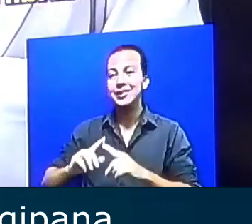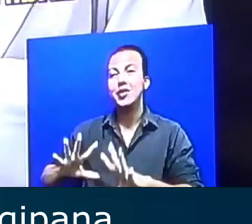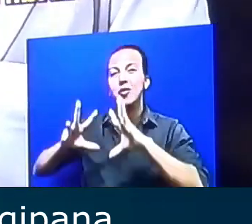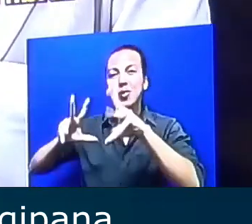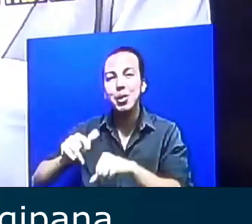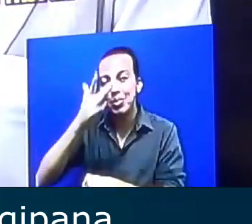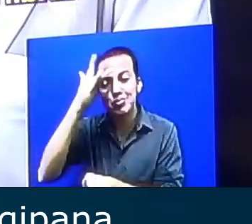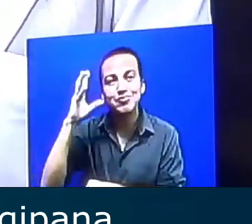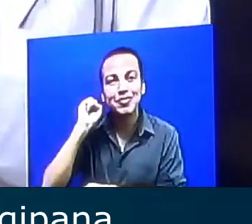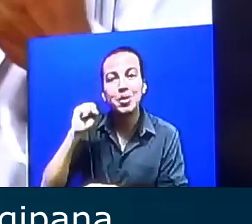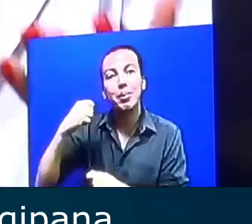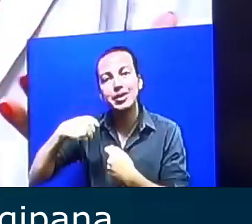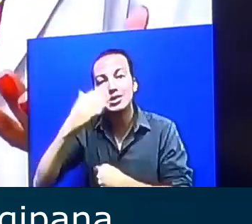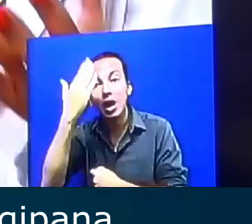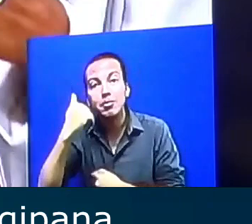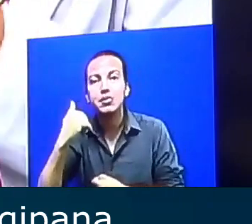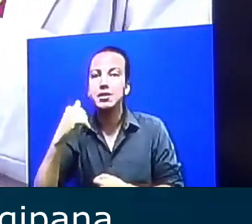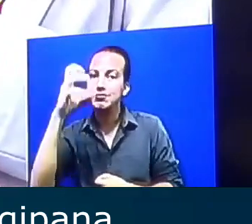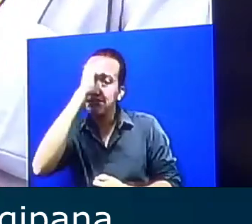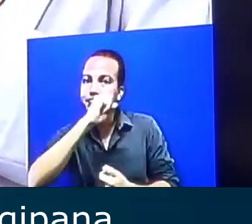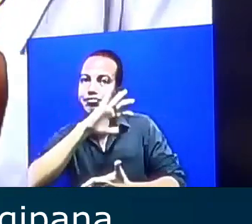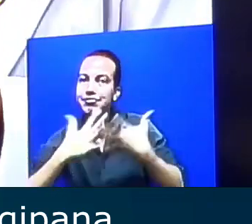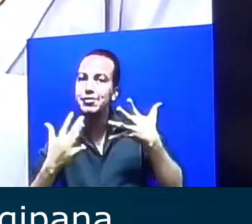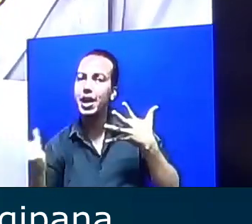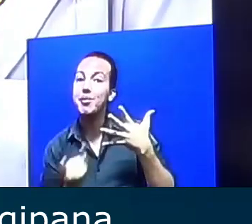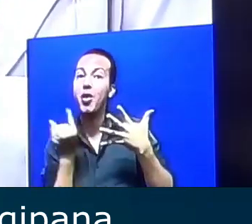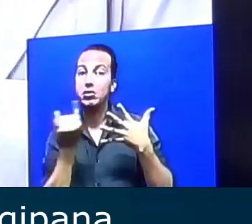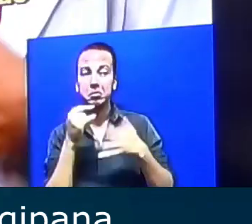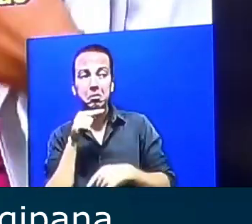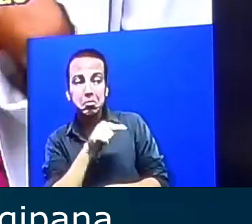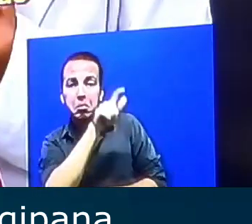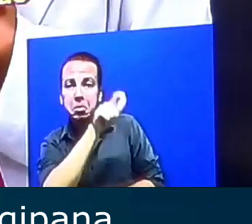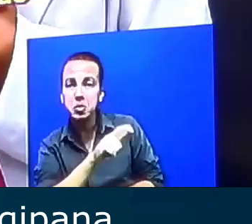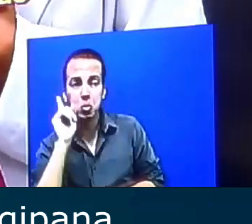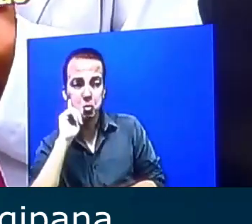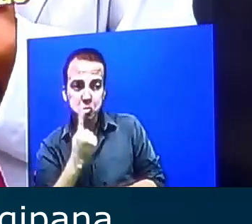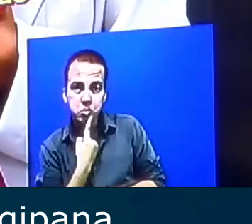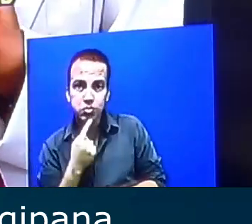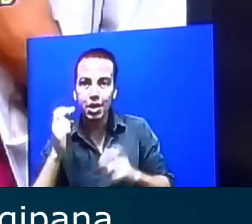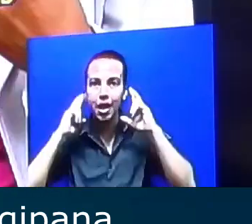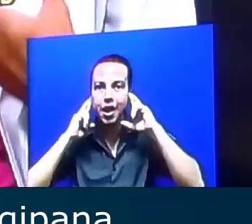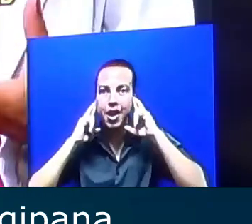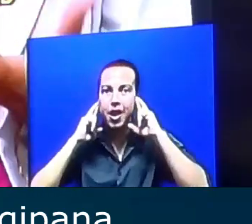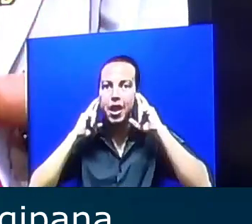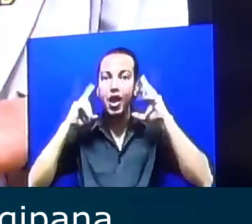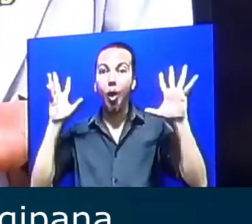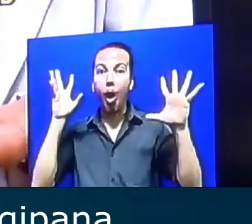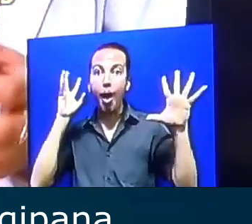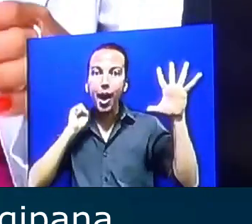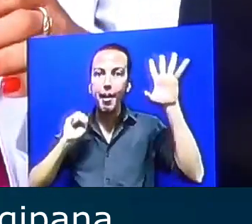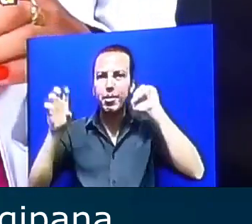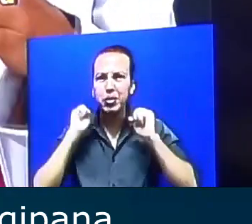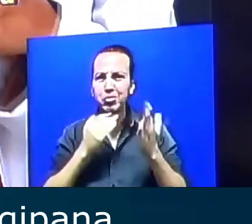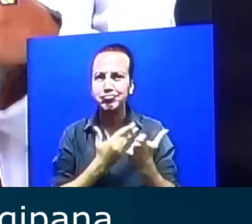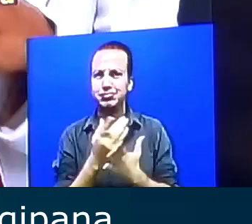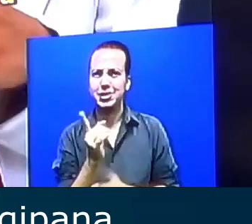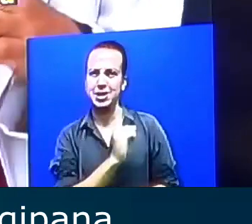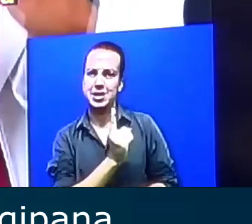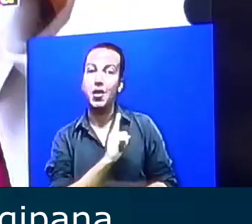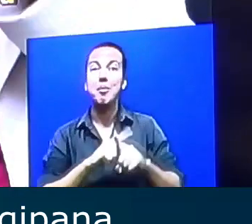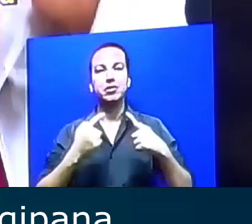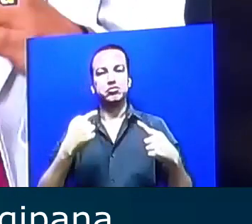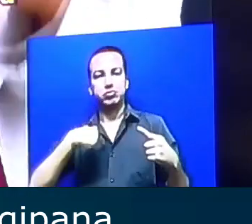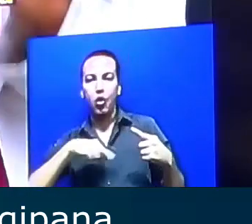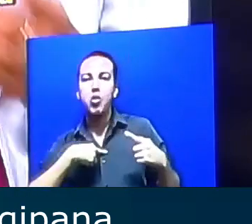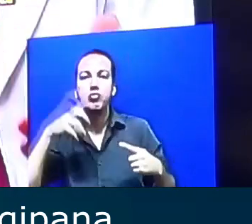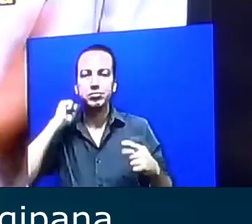da Libras, né? O surdo, ele vai voltar a ouvir? Não. Mas a gente, enquanto cidadão, a gente precisa aprender Libras para que a gente possa fazer